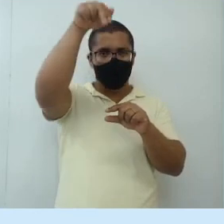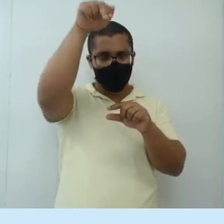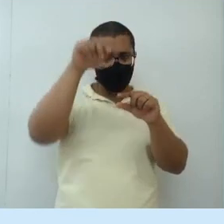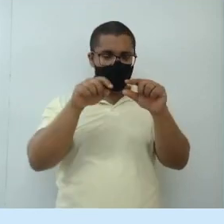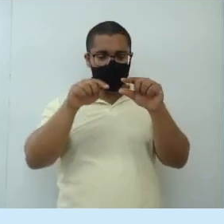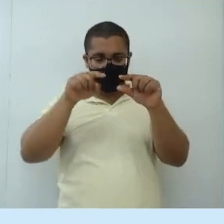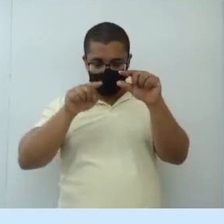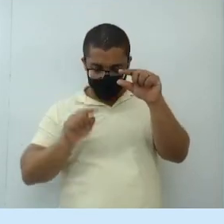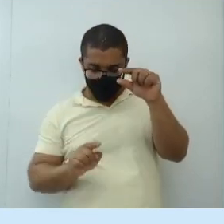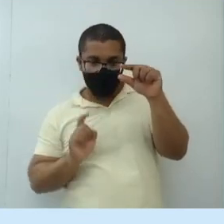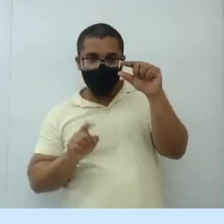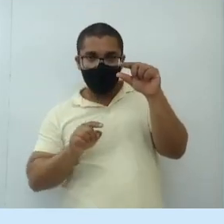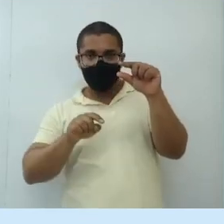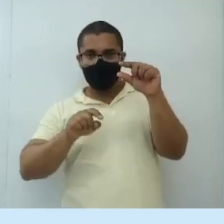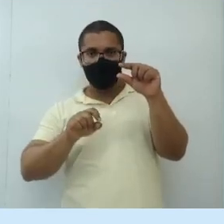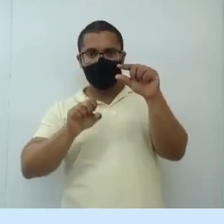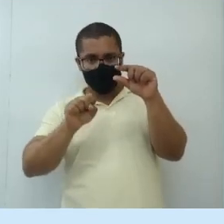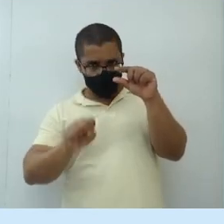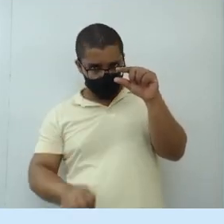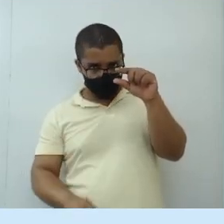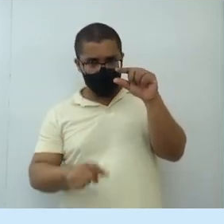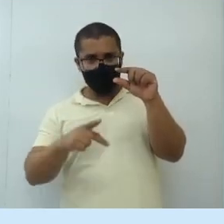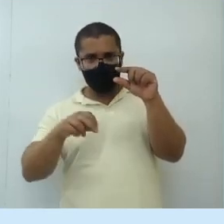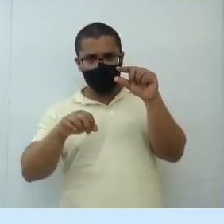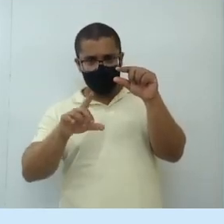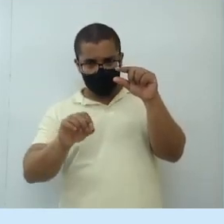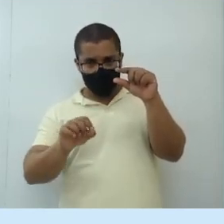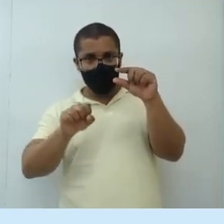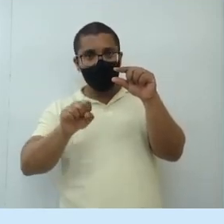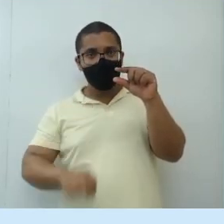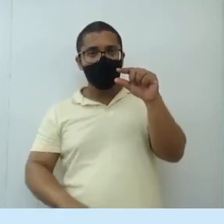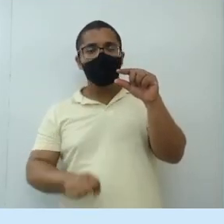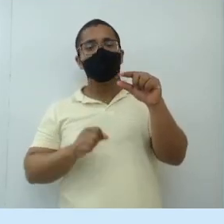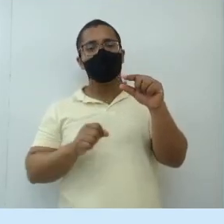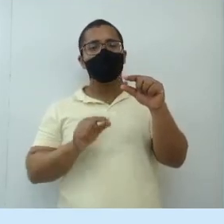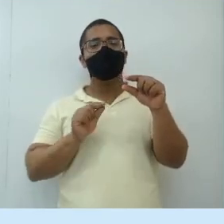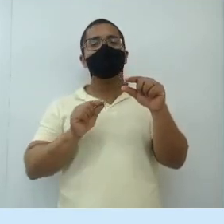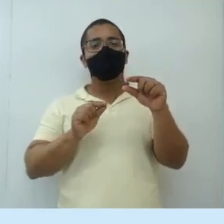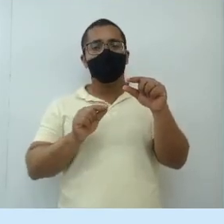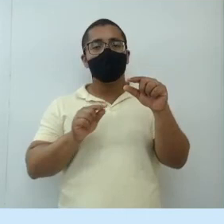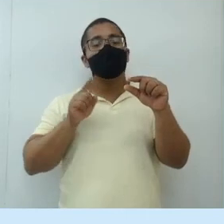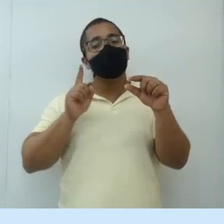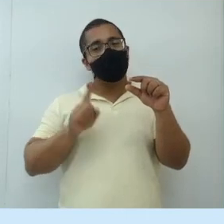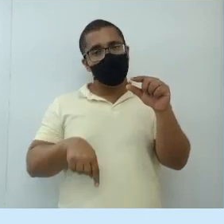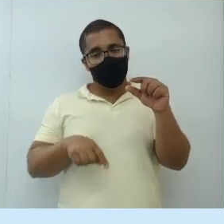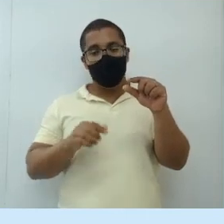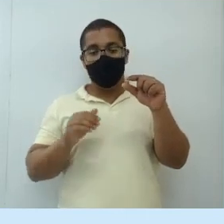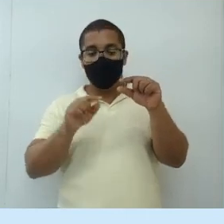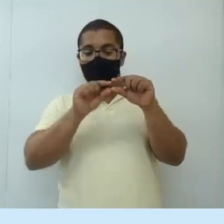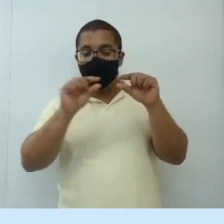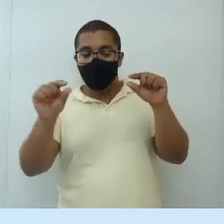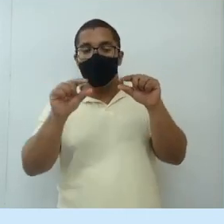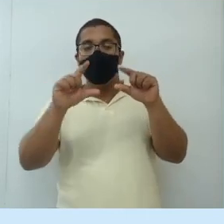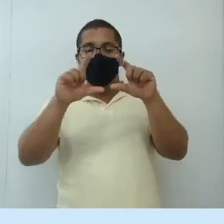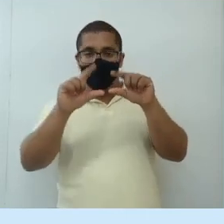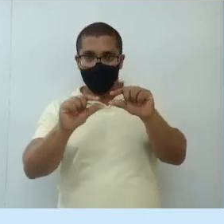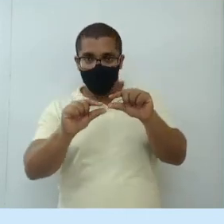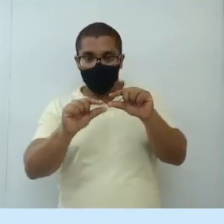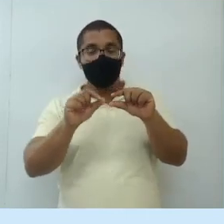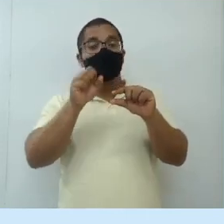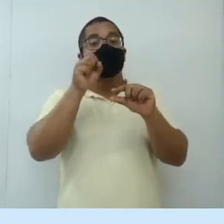é a relação de altura em questão do nível do mar tá bom então quanto mais alto